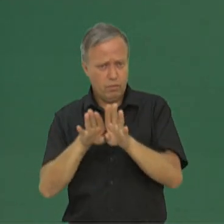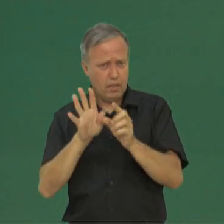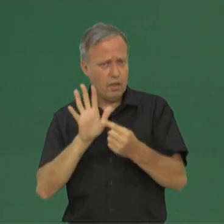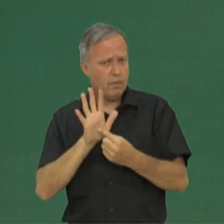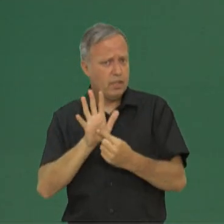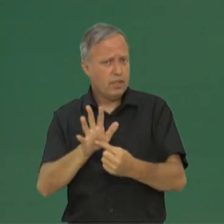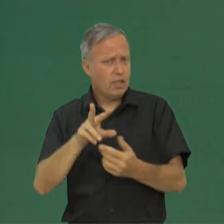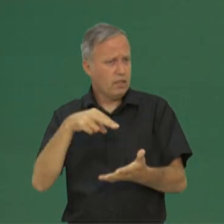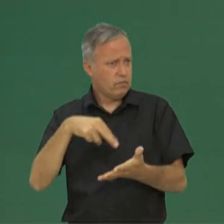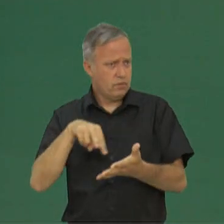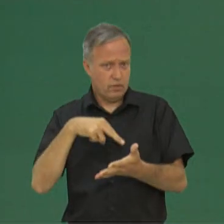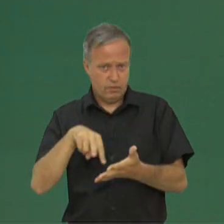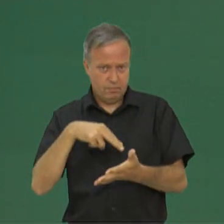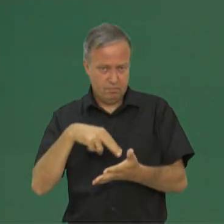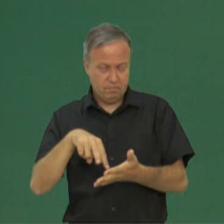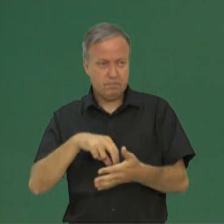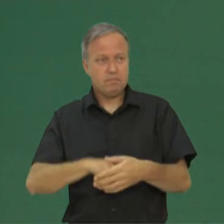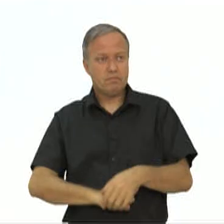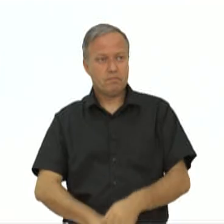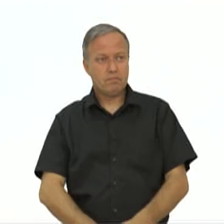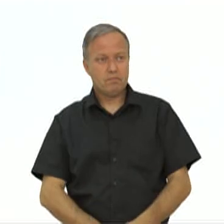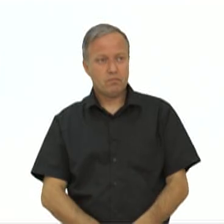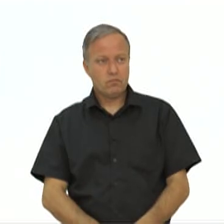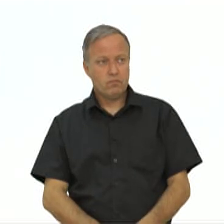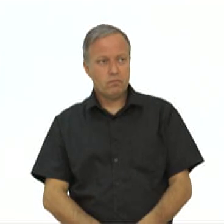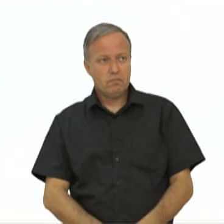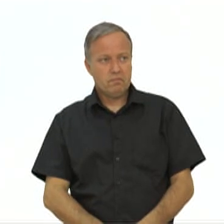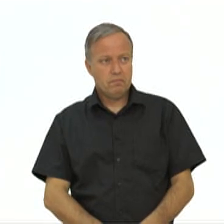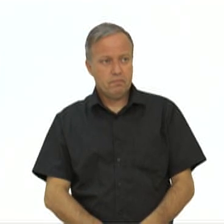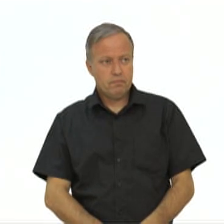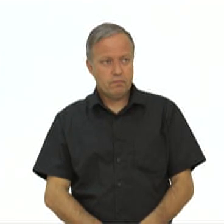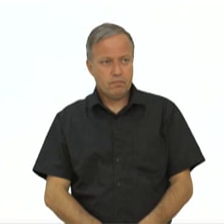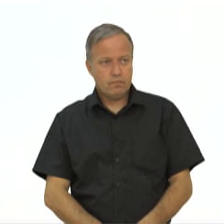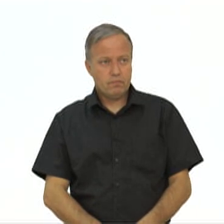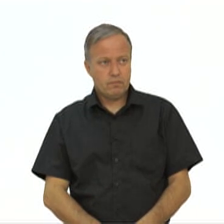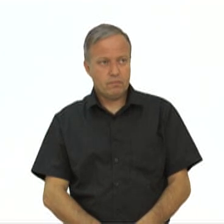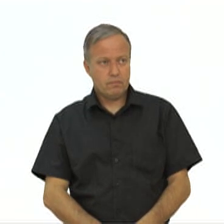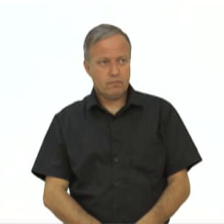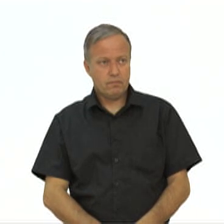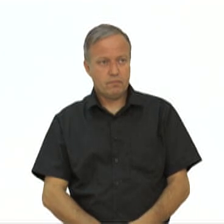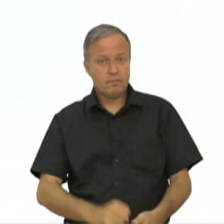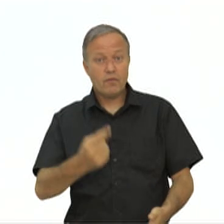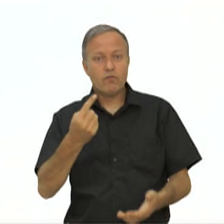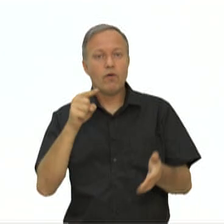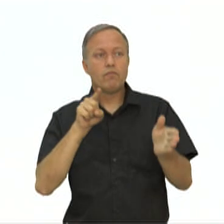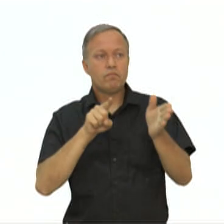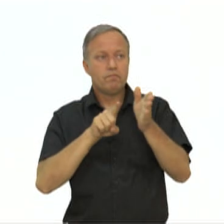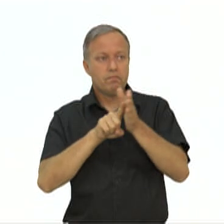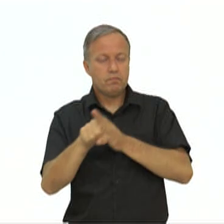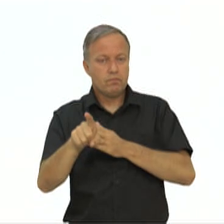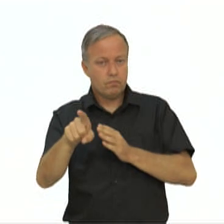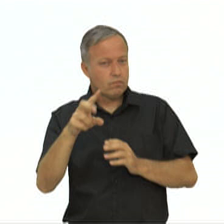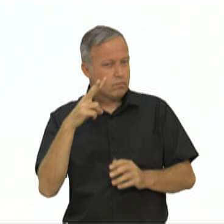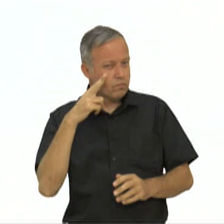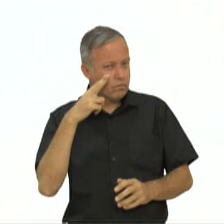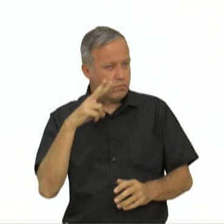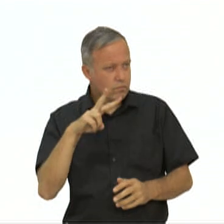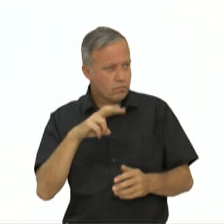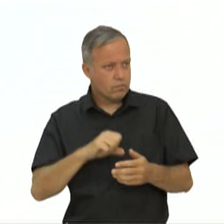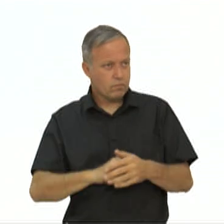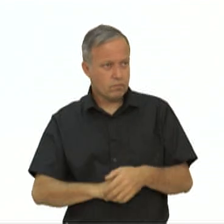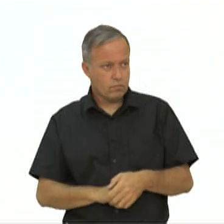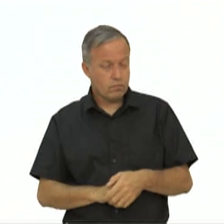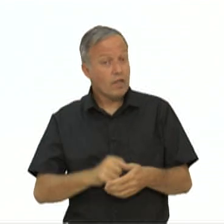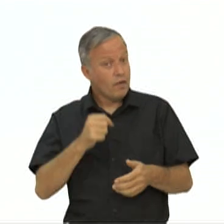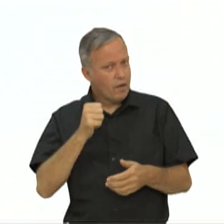demais, ok? Vamos em frente? Com um teste. Olha só que interessante. Vimos bem